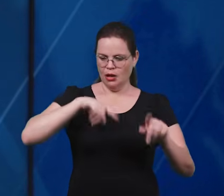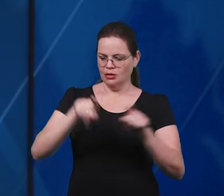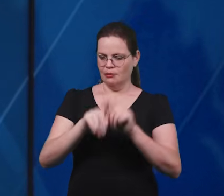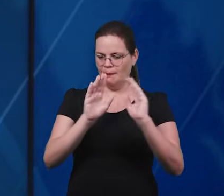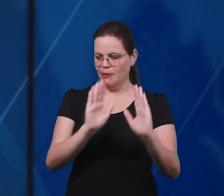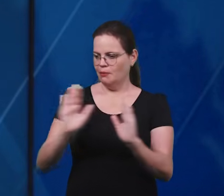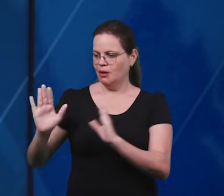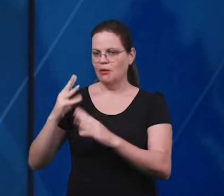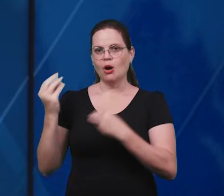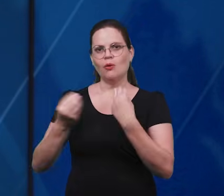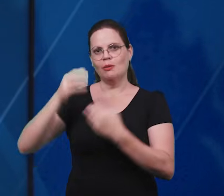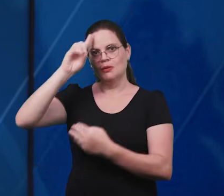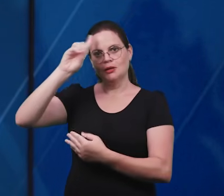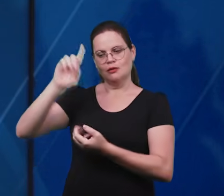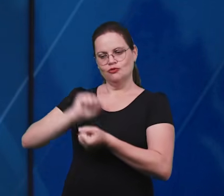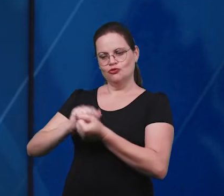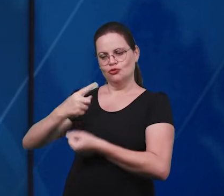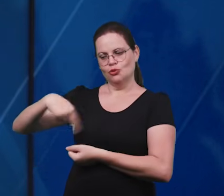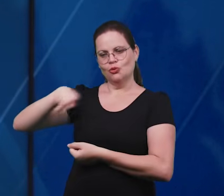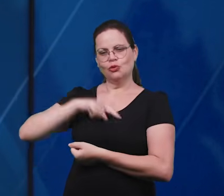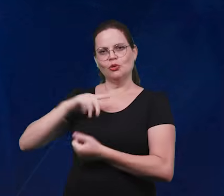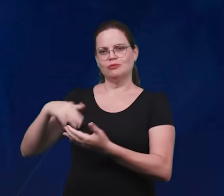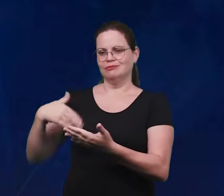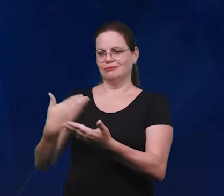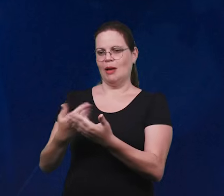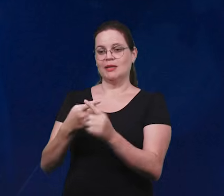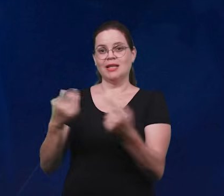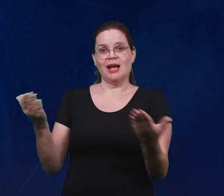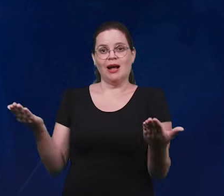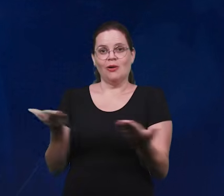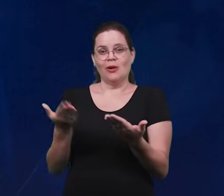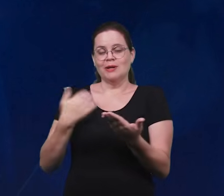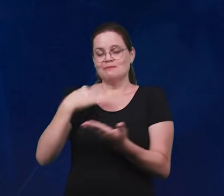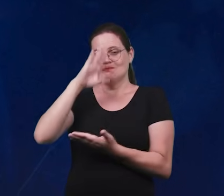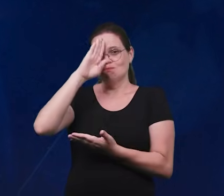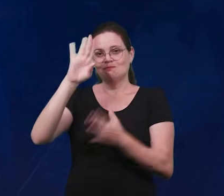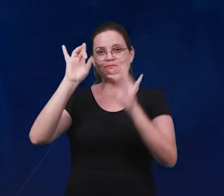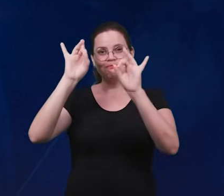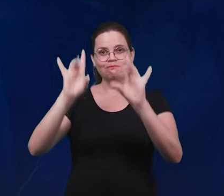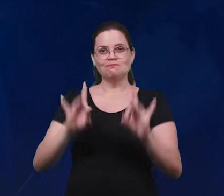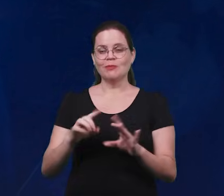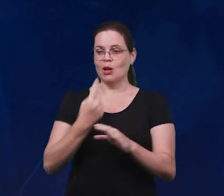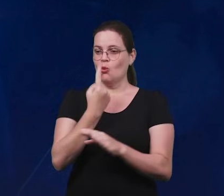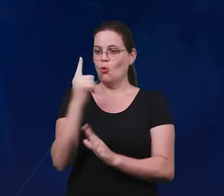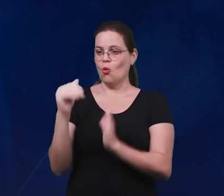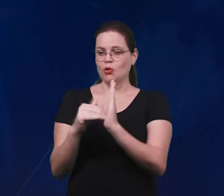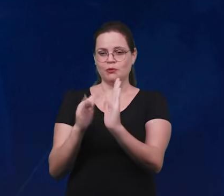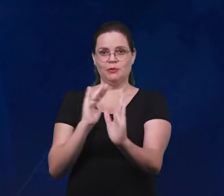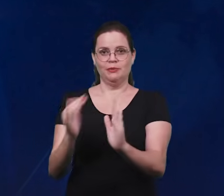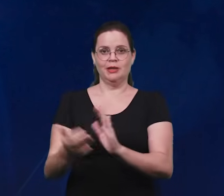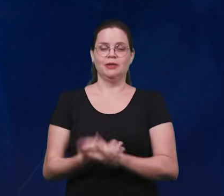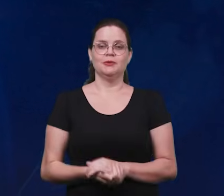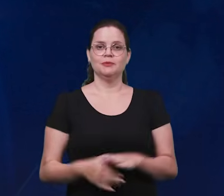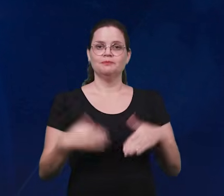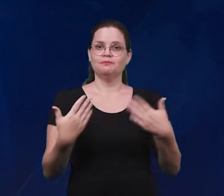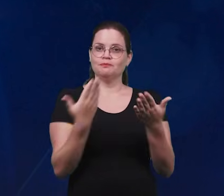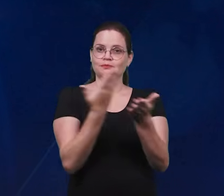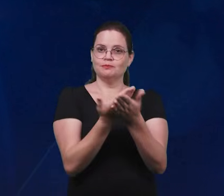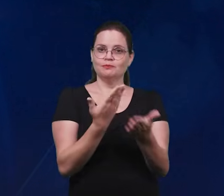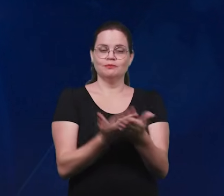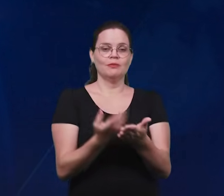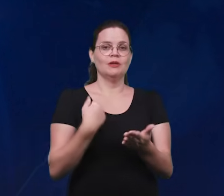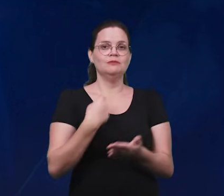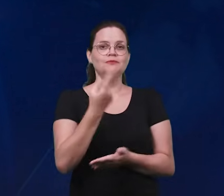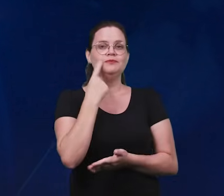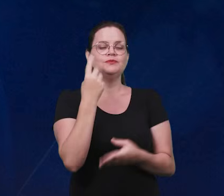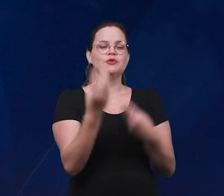ou esta última parte da caminhada. Neste estudo, conheceremos os fatos relacionados à caminhada de Deus